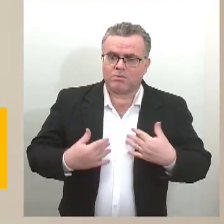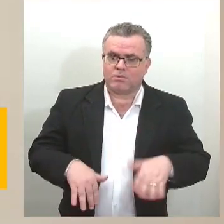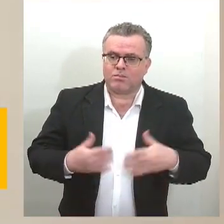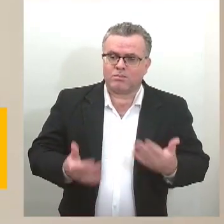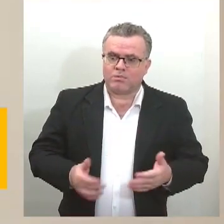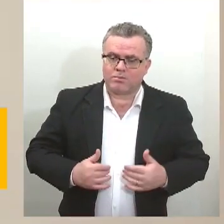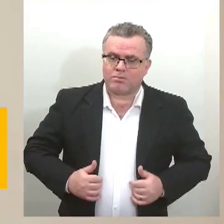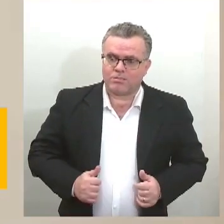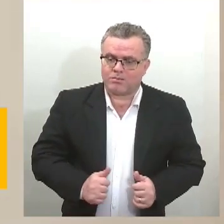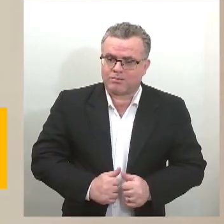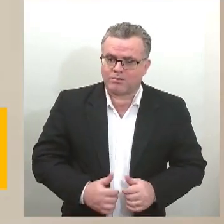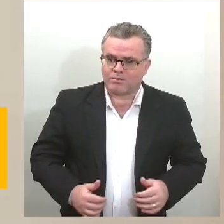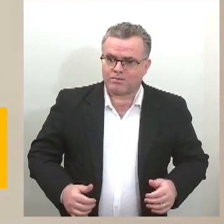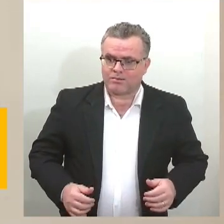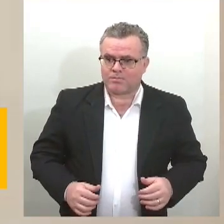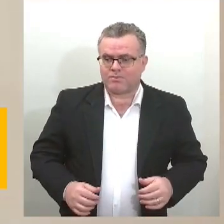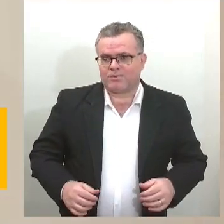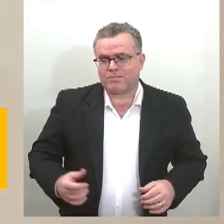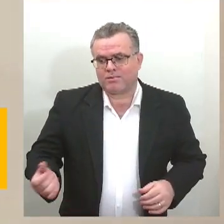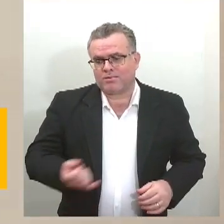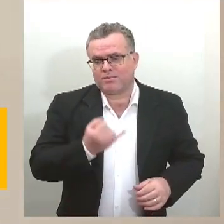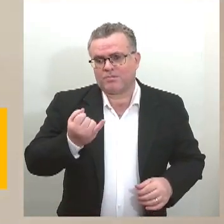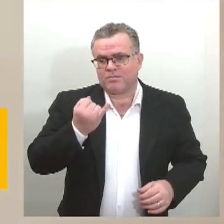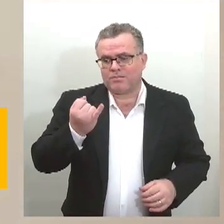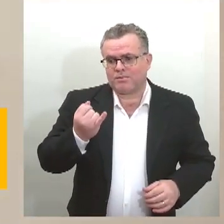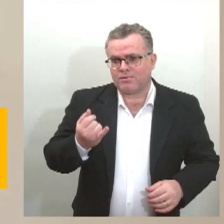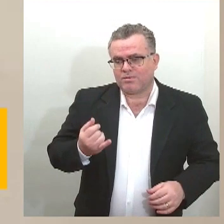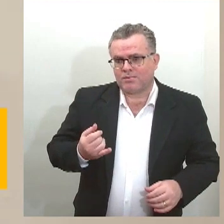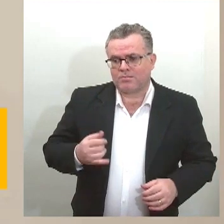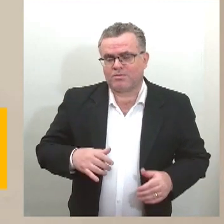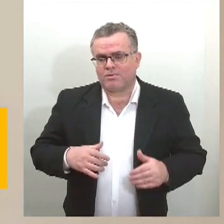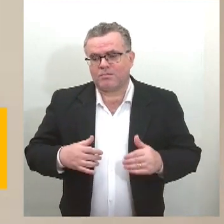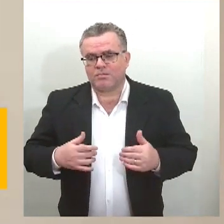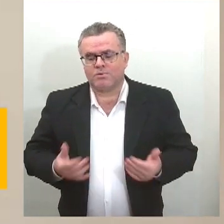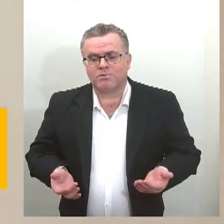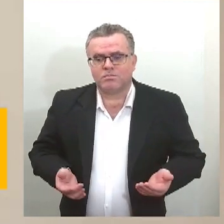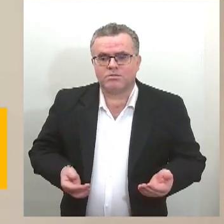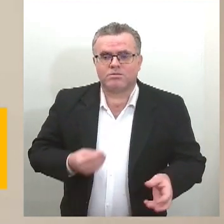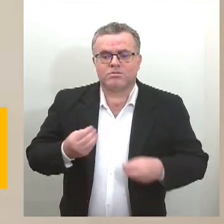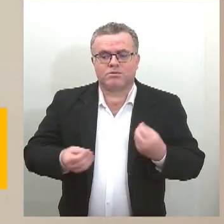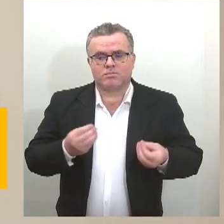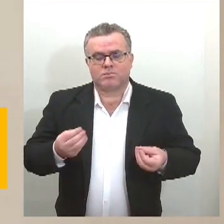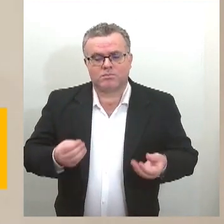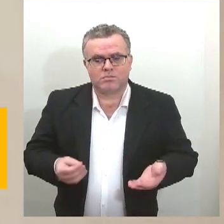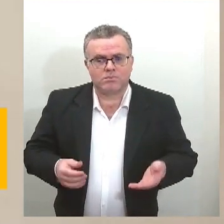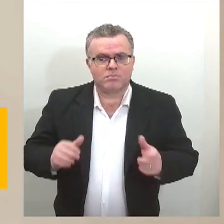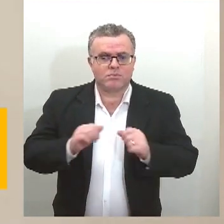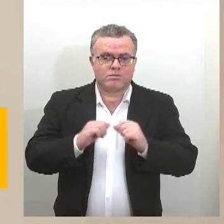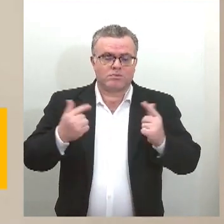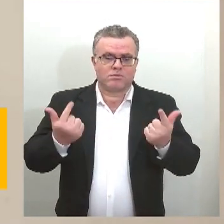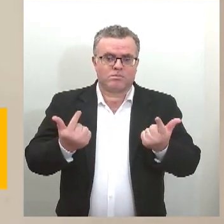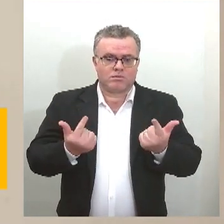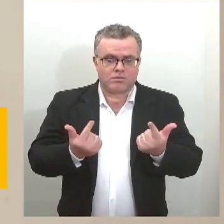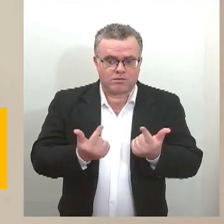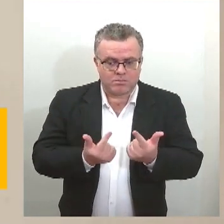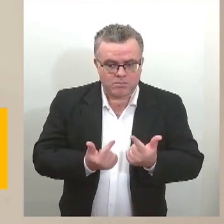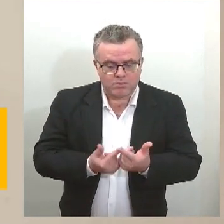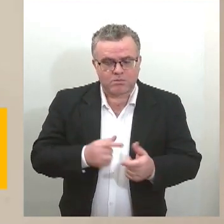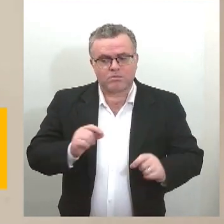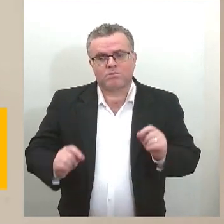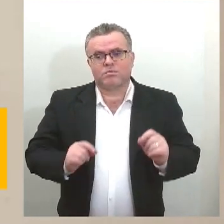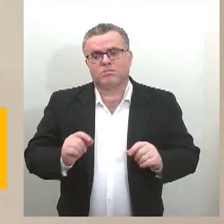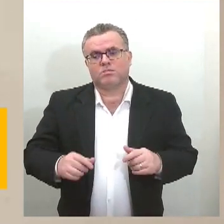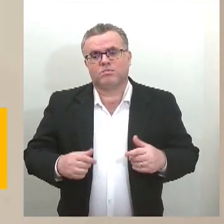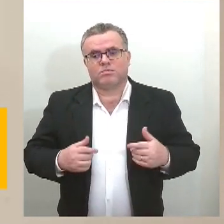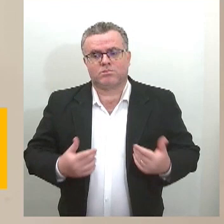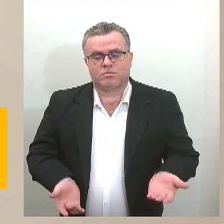muito importante que os nossos legisladores abracem essa